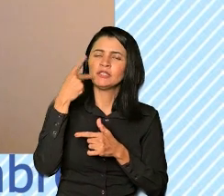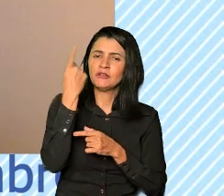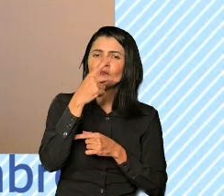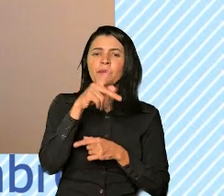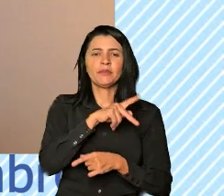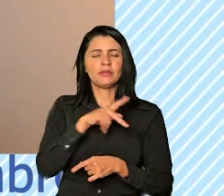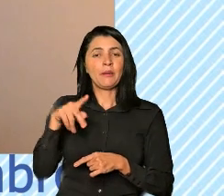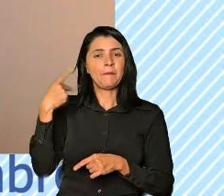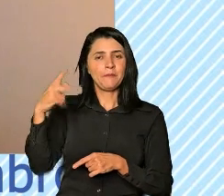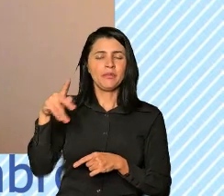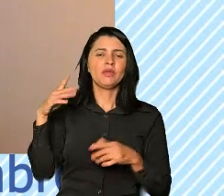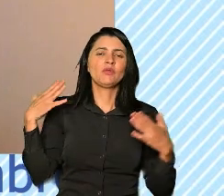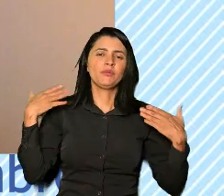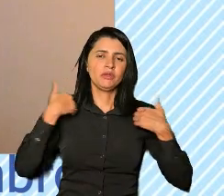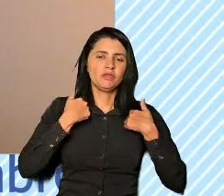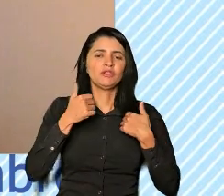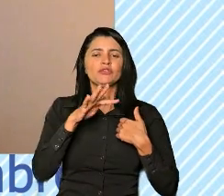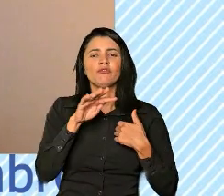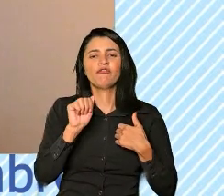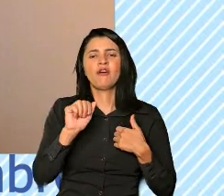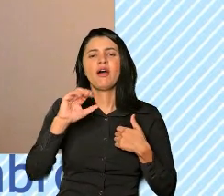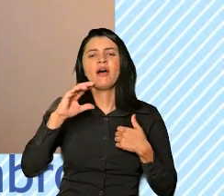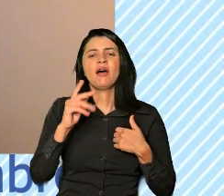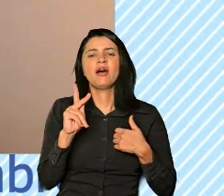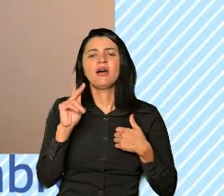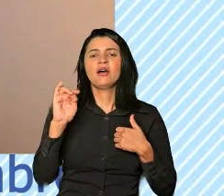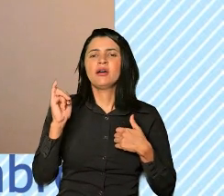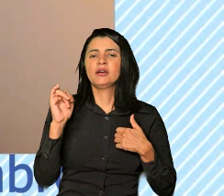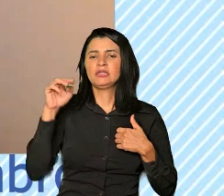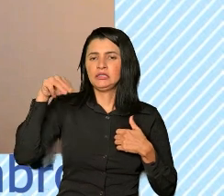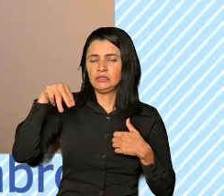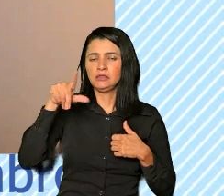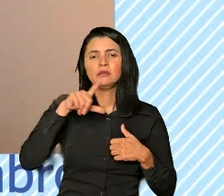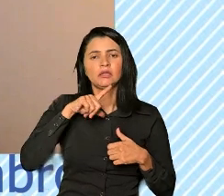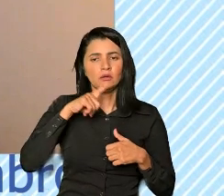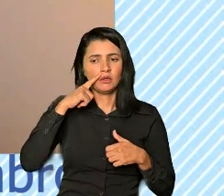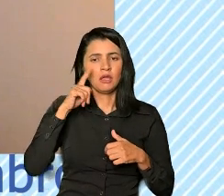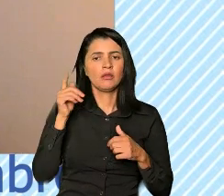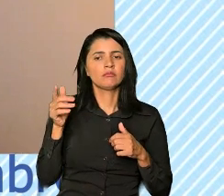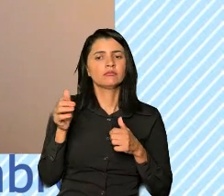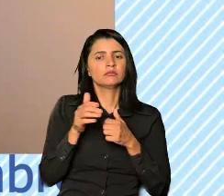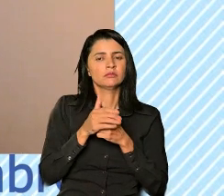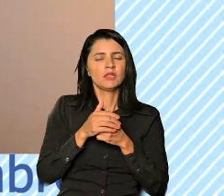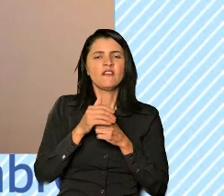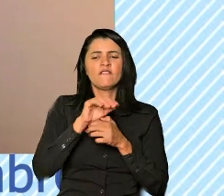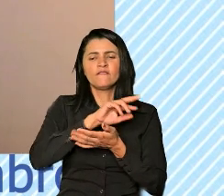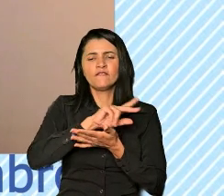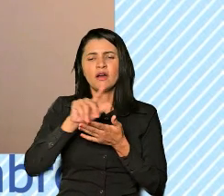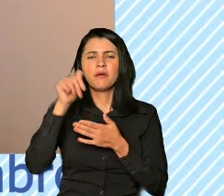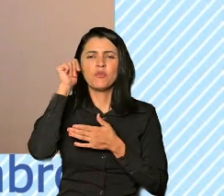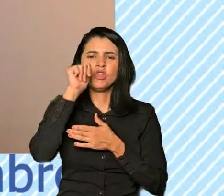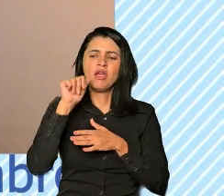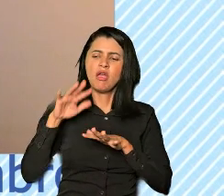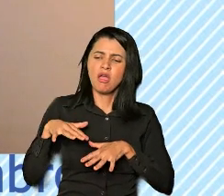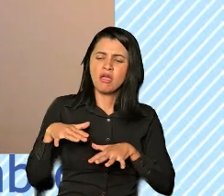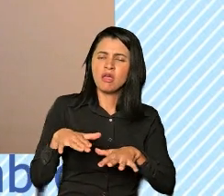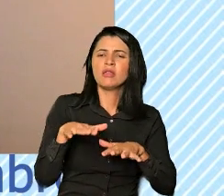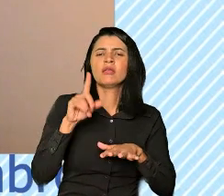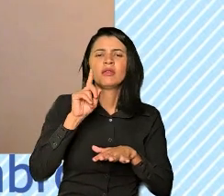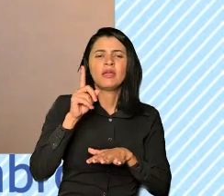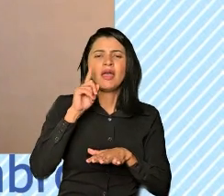pelo ministro Fachin. Então, há um exército anônimo de mulheres que não